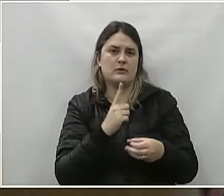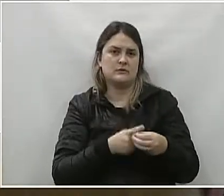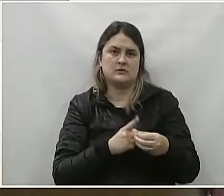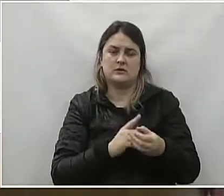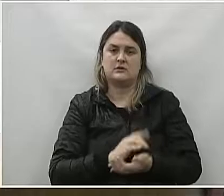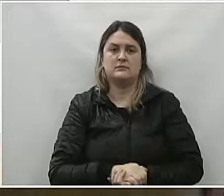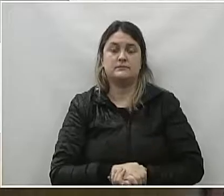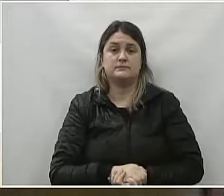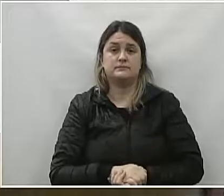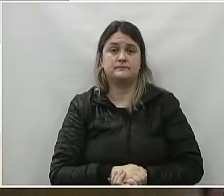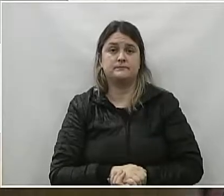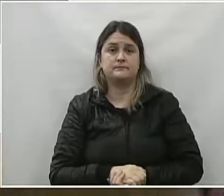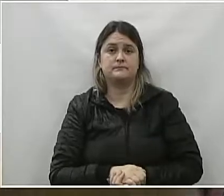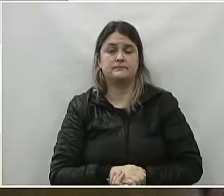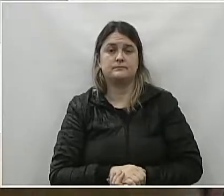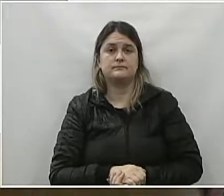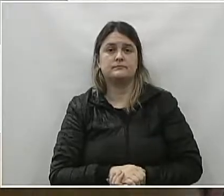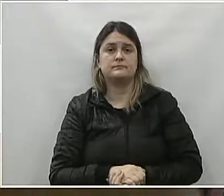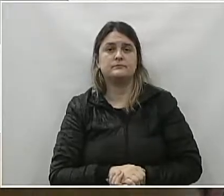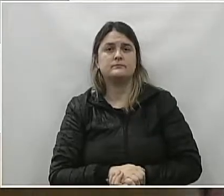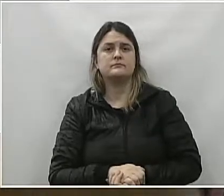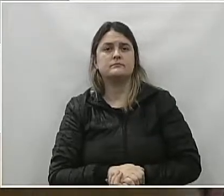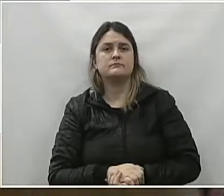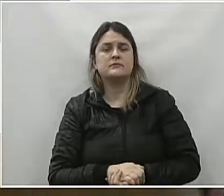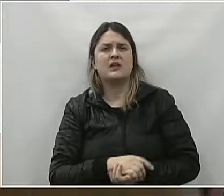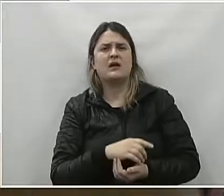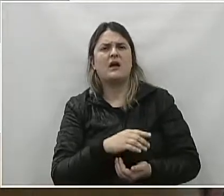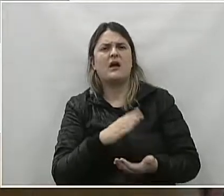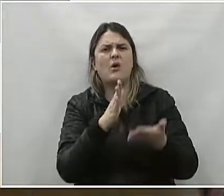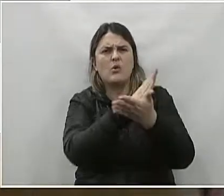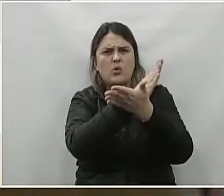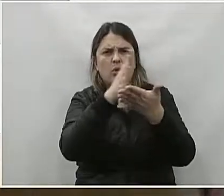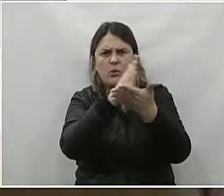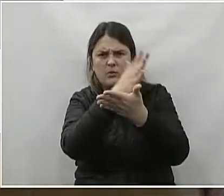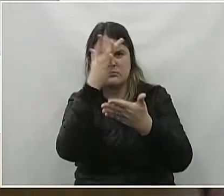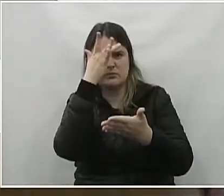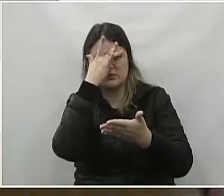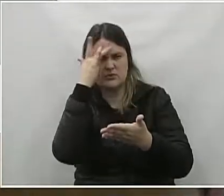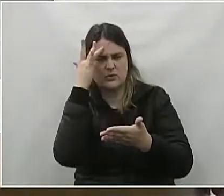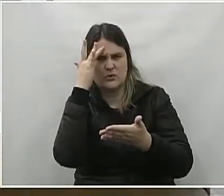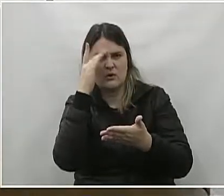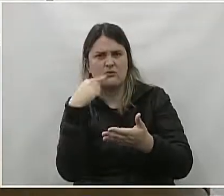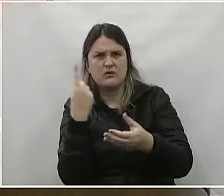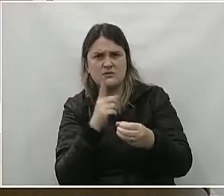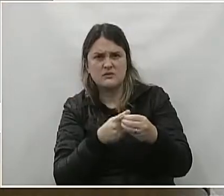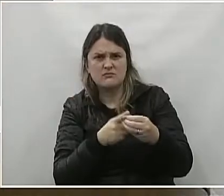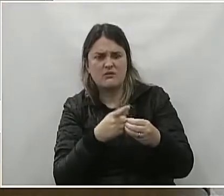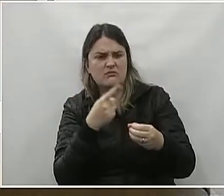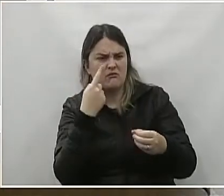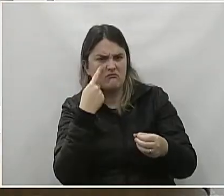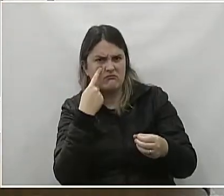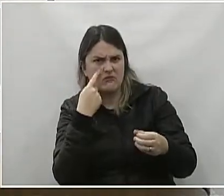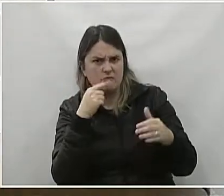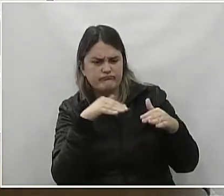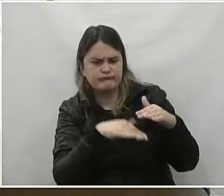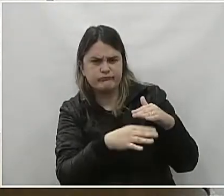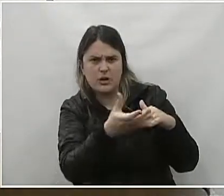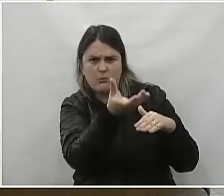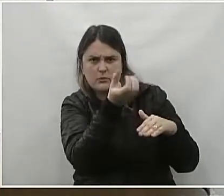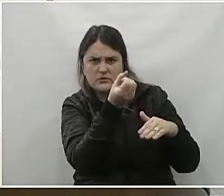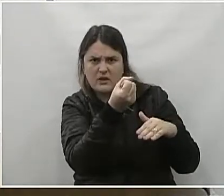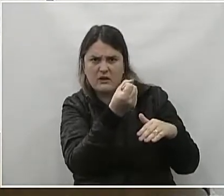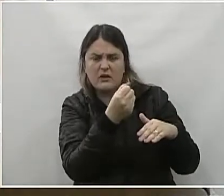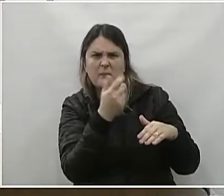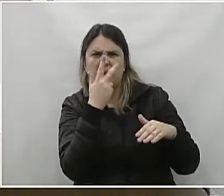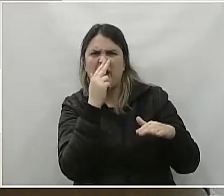Vitória. Infelizmente, uma parcela ainda do município de União da Vitória vem o problema do fundão apenas como